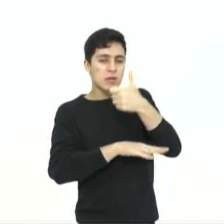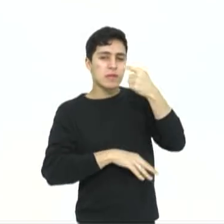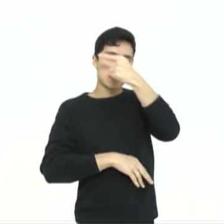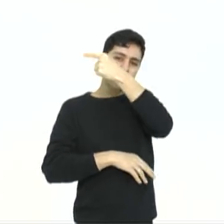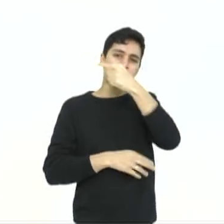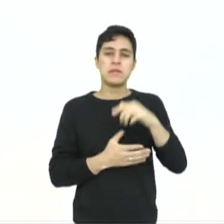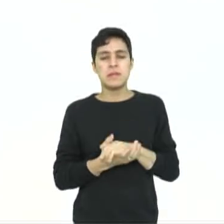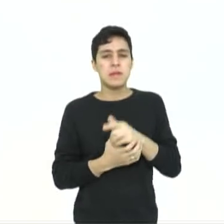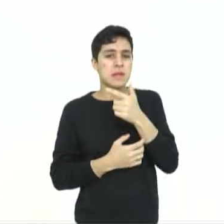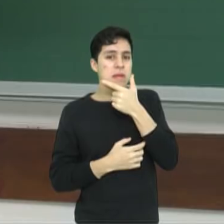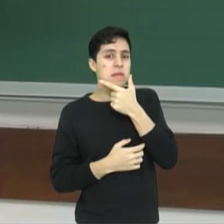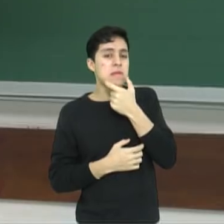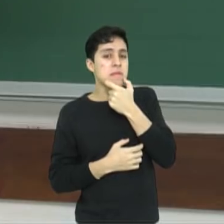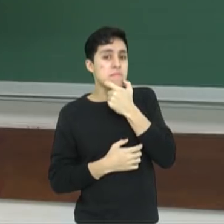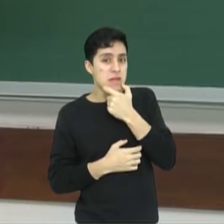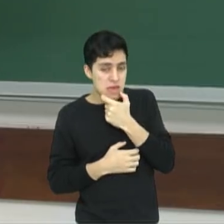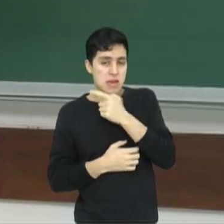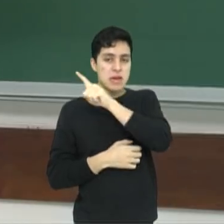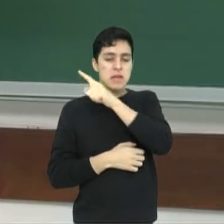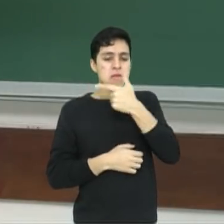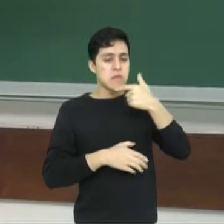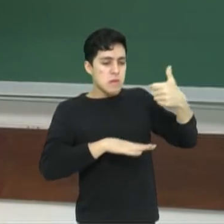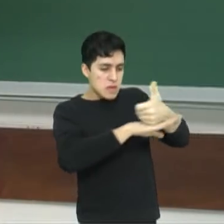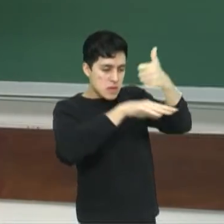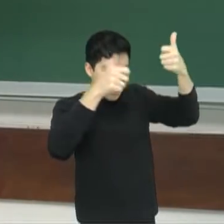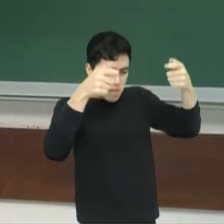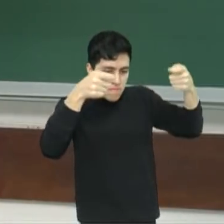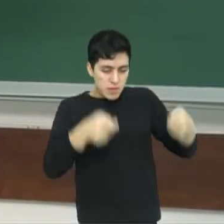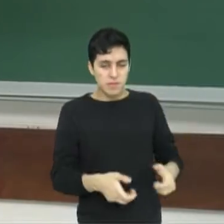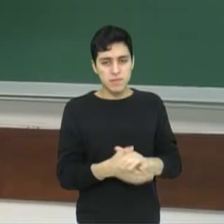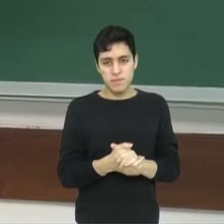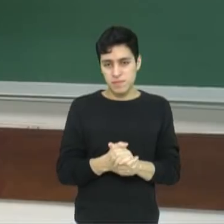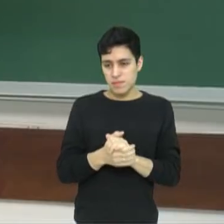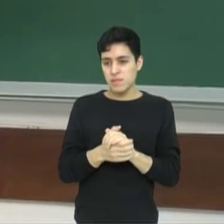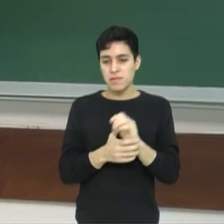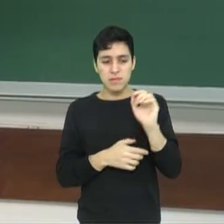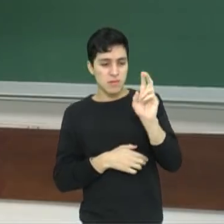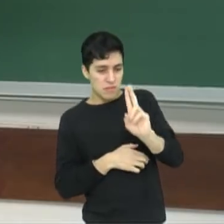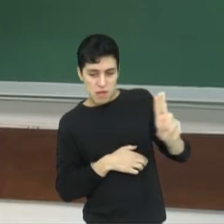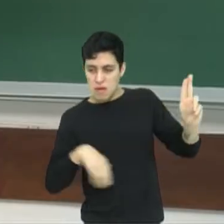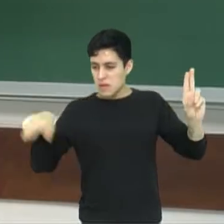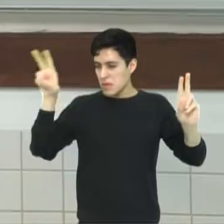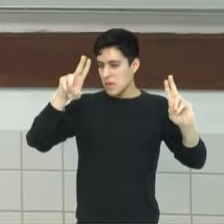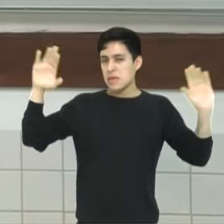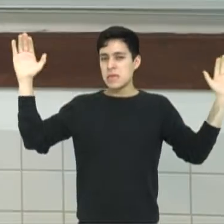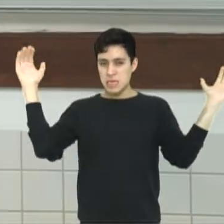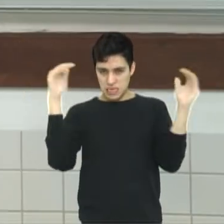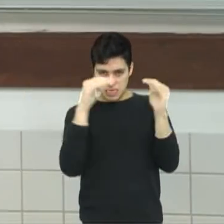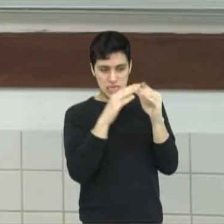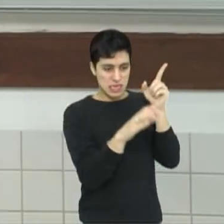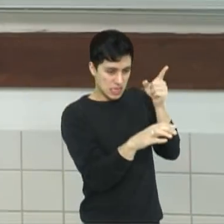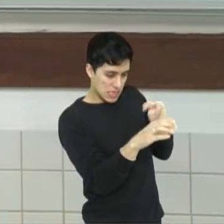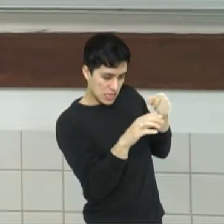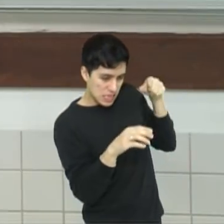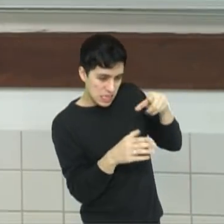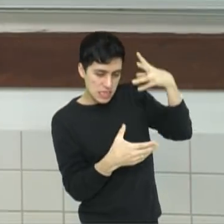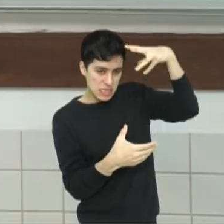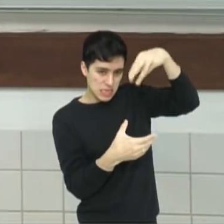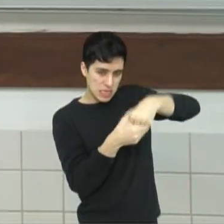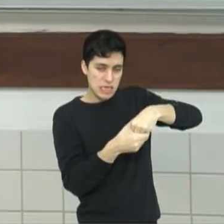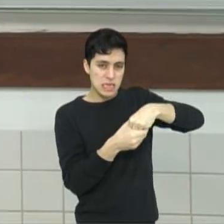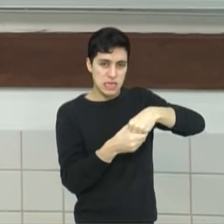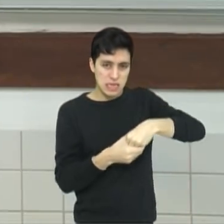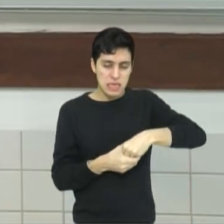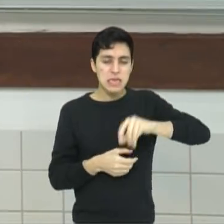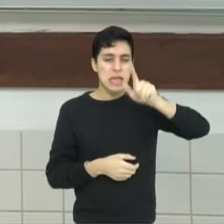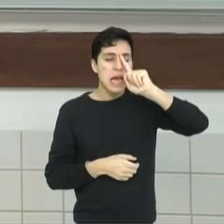Rhodes. Aí, vamos dizer, coincidiu o nome de Rhodes, que era da cidade